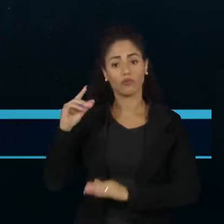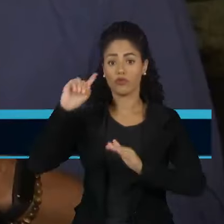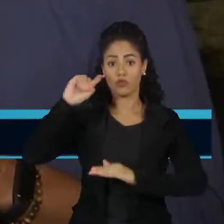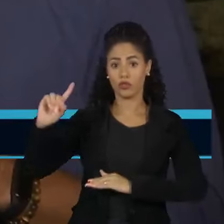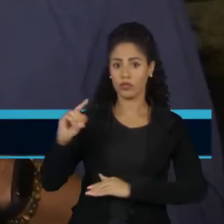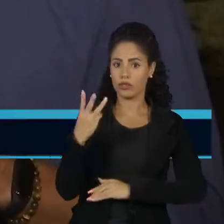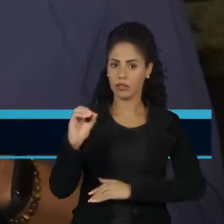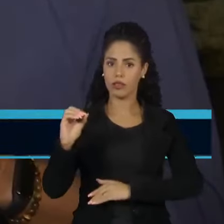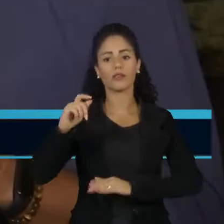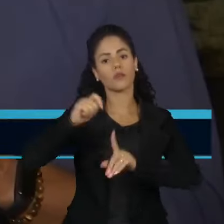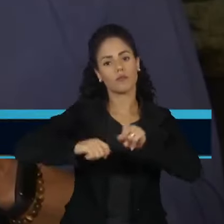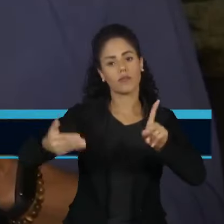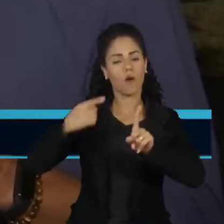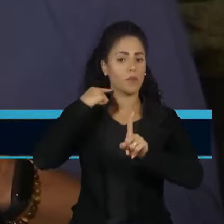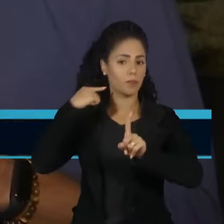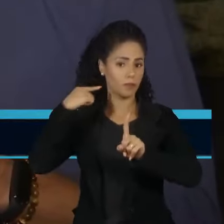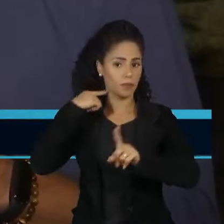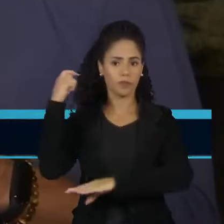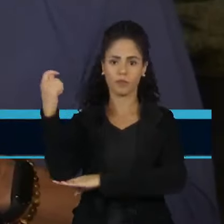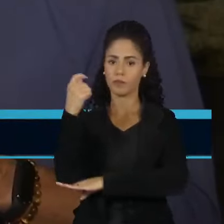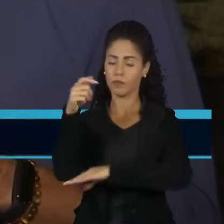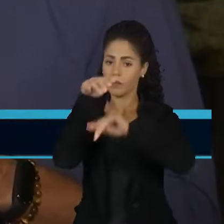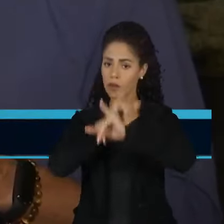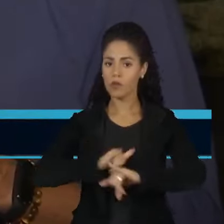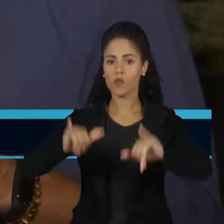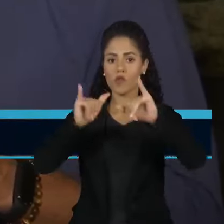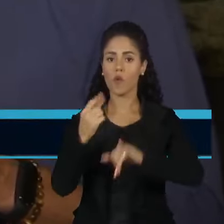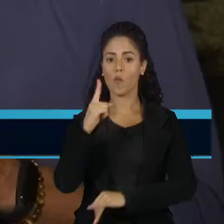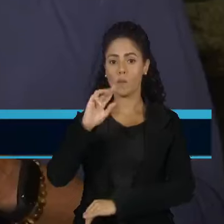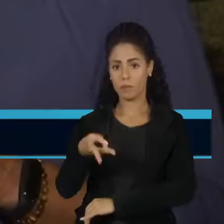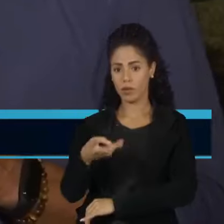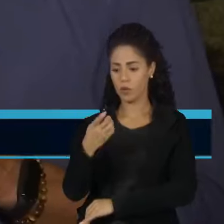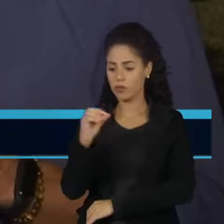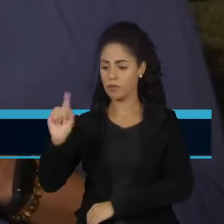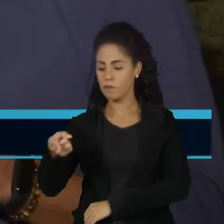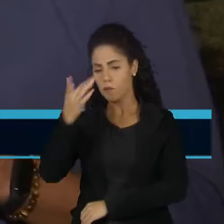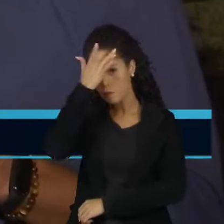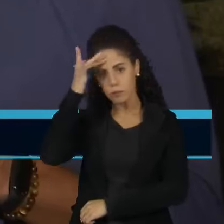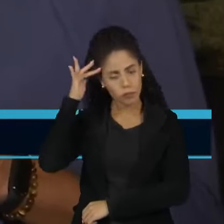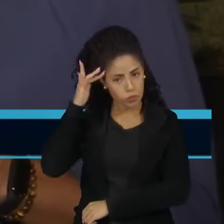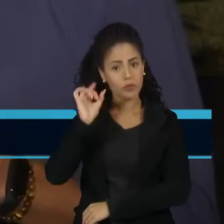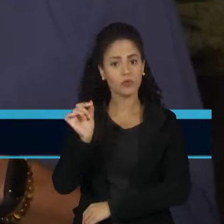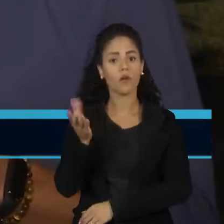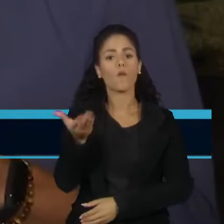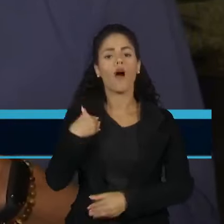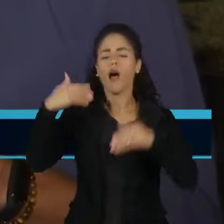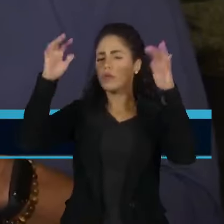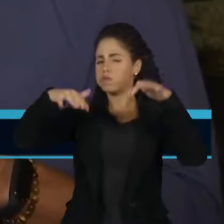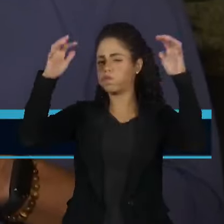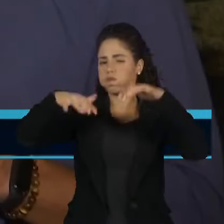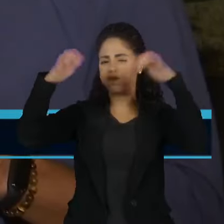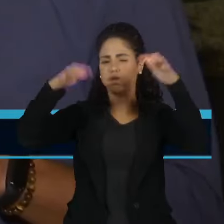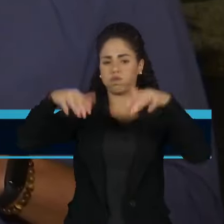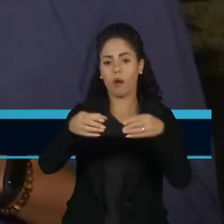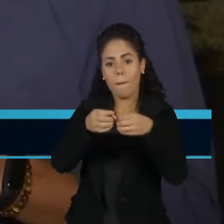mês. O governo do Rio Grande do Sul divulgou hoje que 1 milhão e 100 mil pessoas foram afetadas pelas fortes chuvas